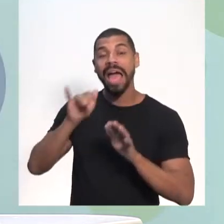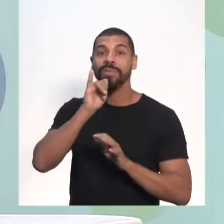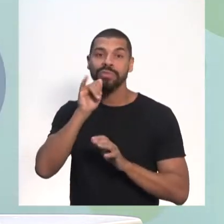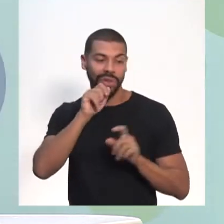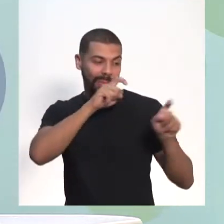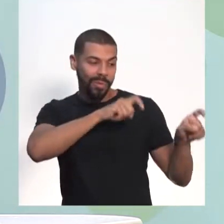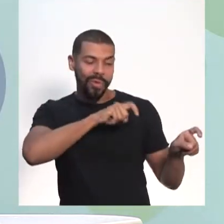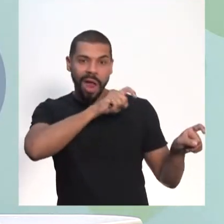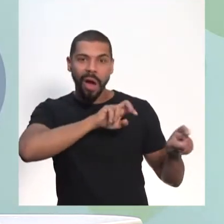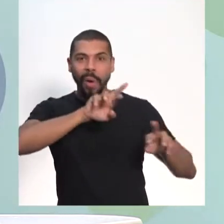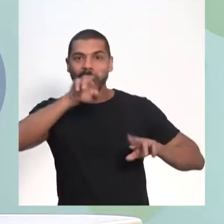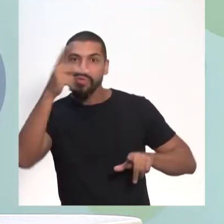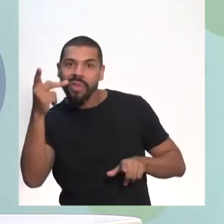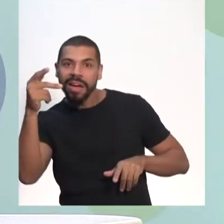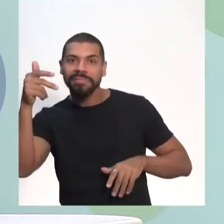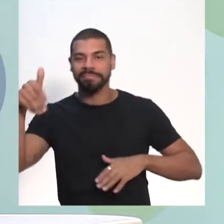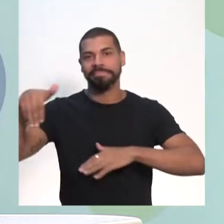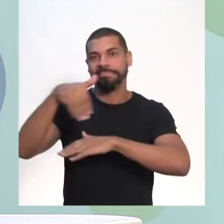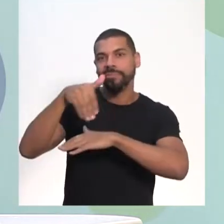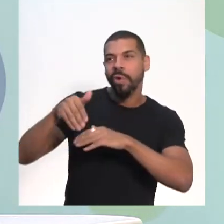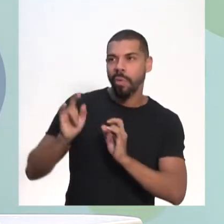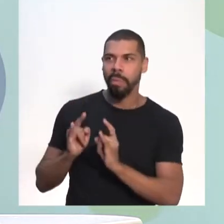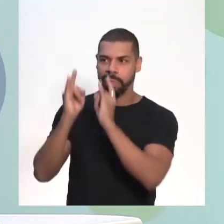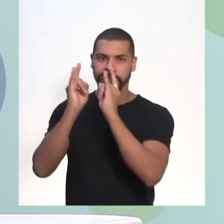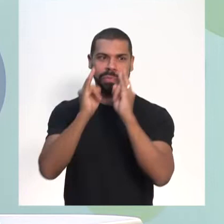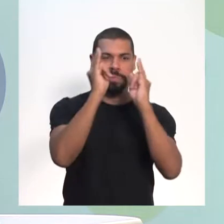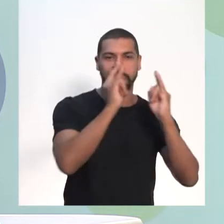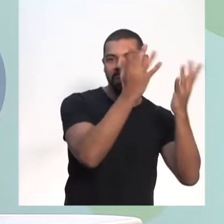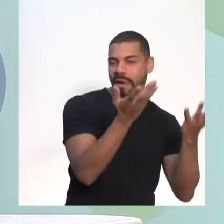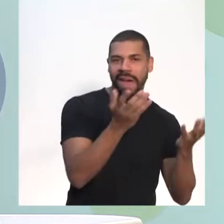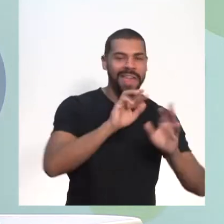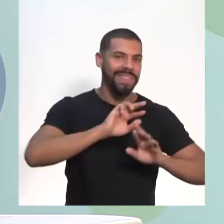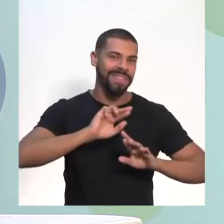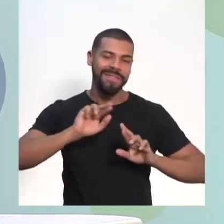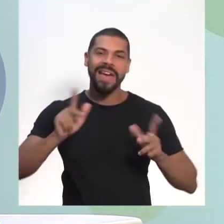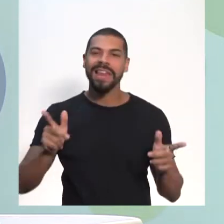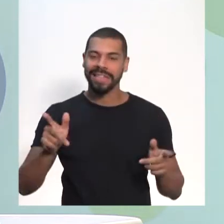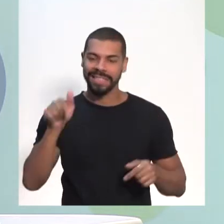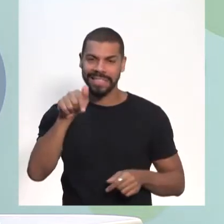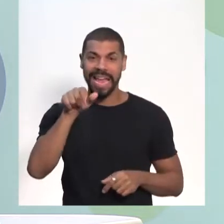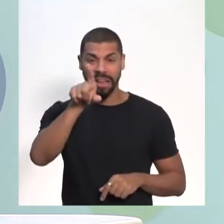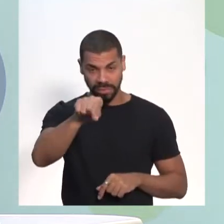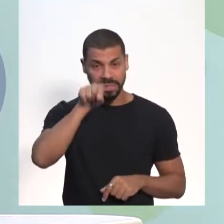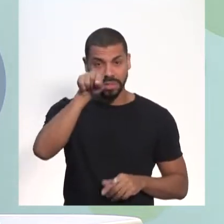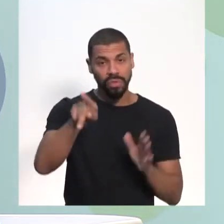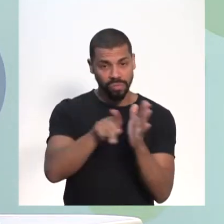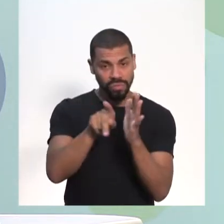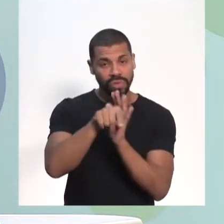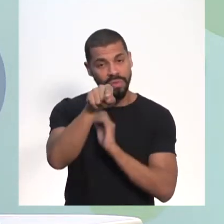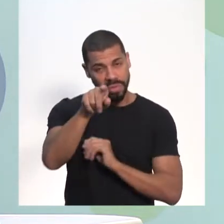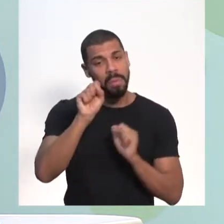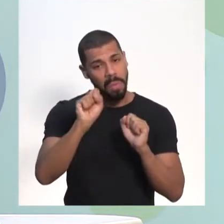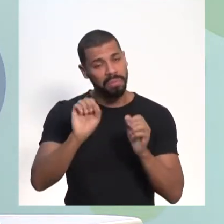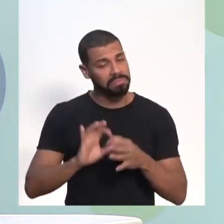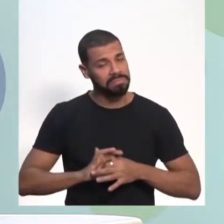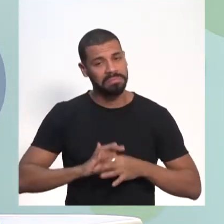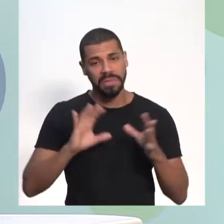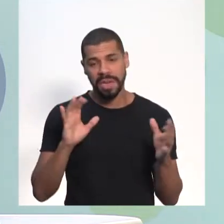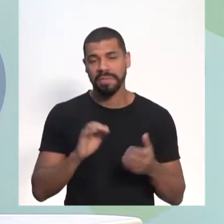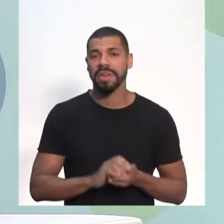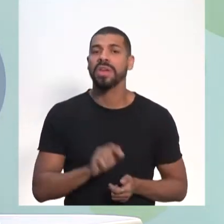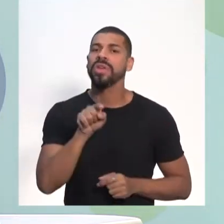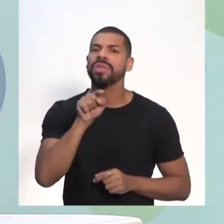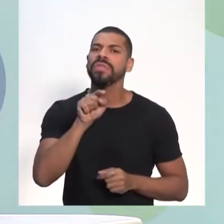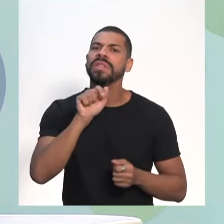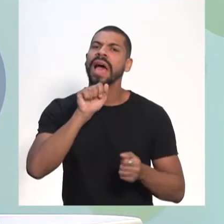rural e para a urbana tem que ser feita a adaptação. Mas é isso, é essa autonomia. E aí, volto no que eu tinha dito, a personalização